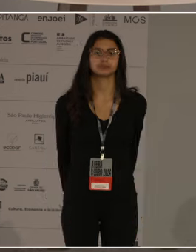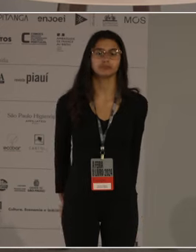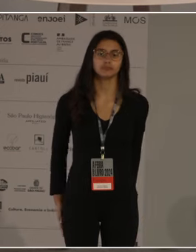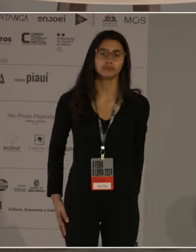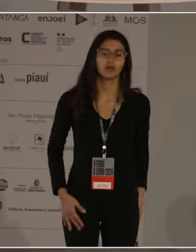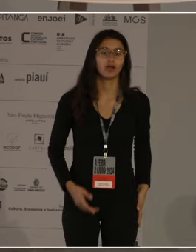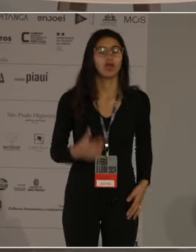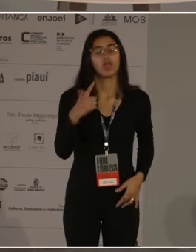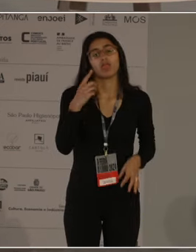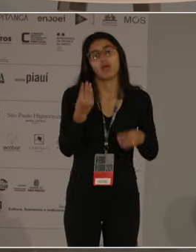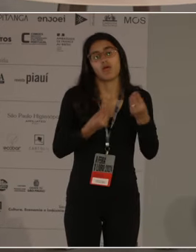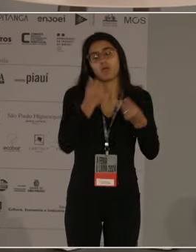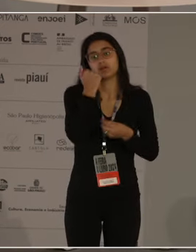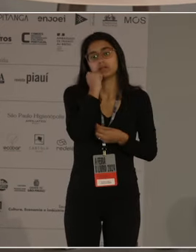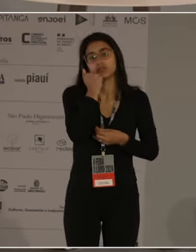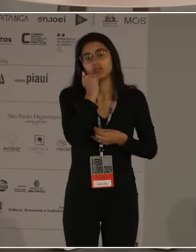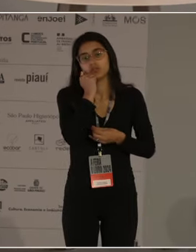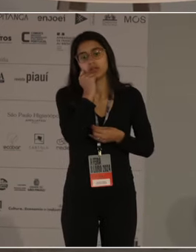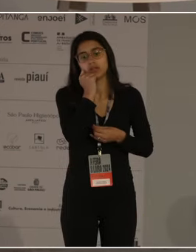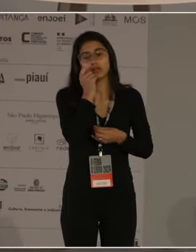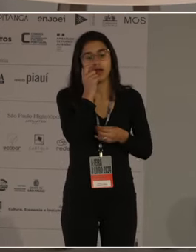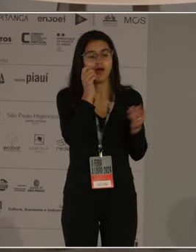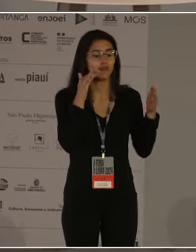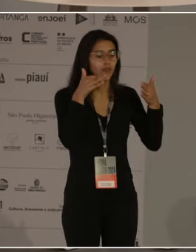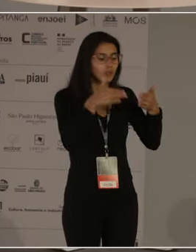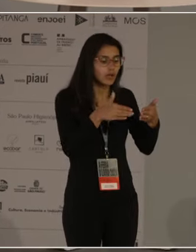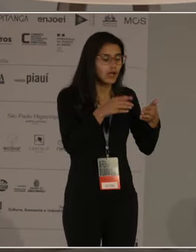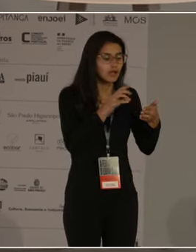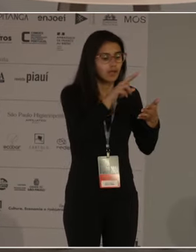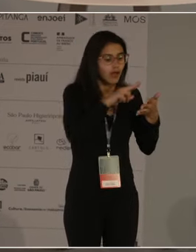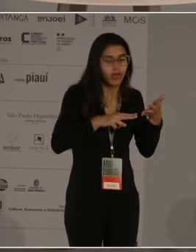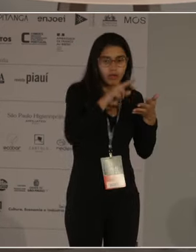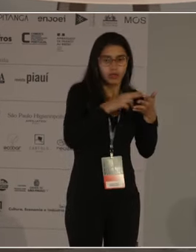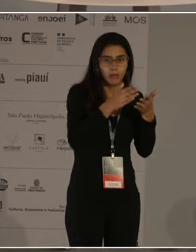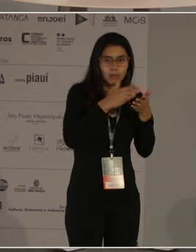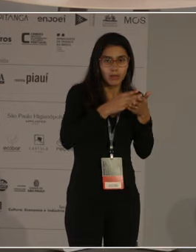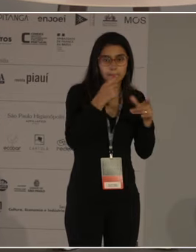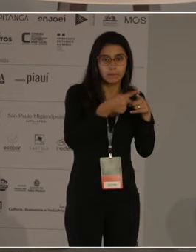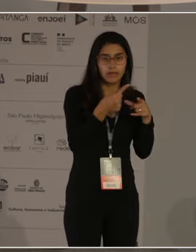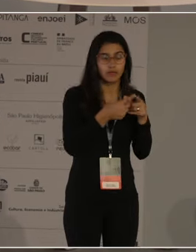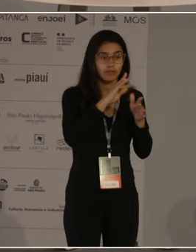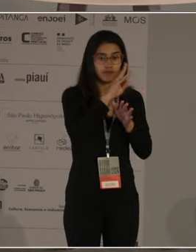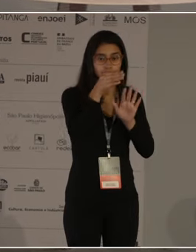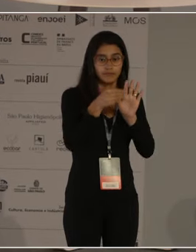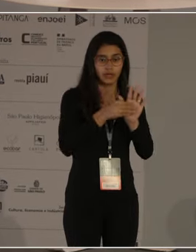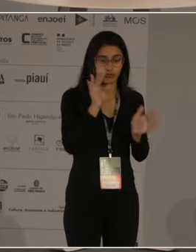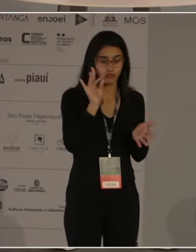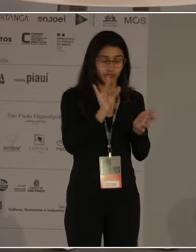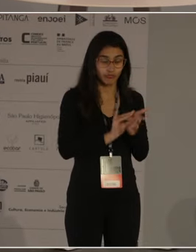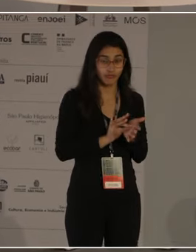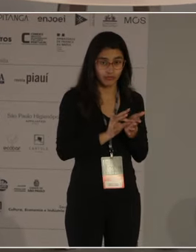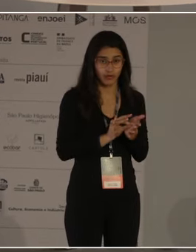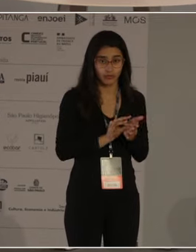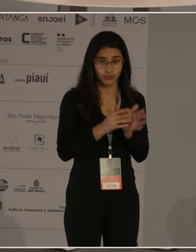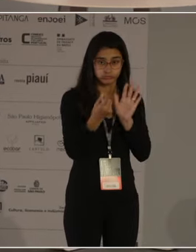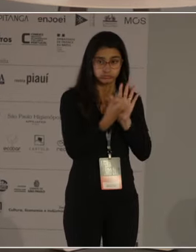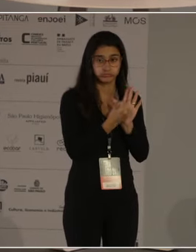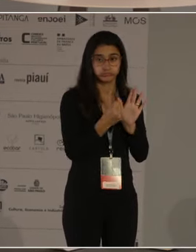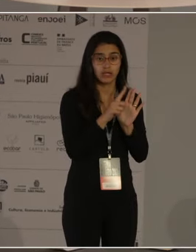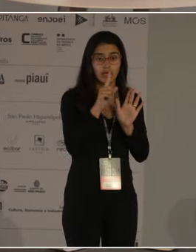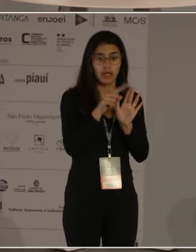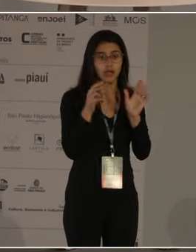adianta o cientista se fechar num quarto e ficar lendo Sartre, porque o que vai ficar mesmo são